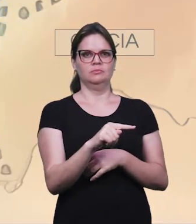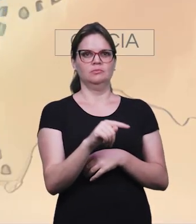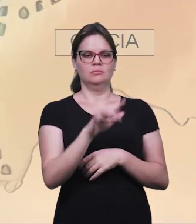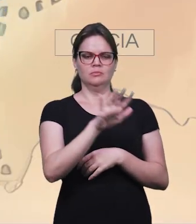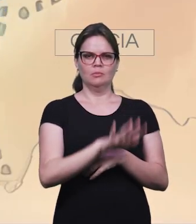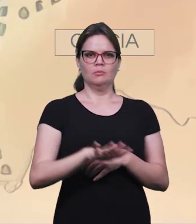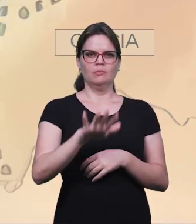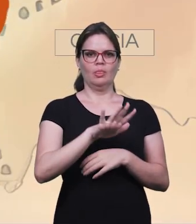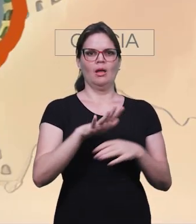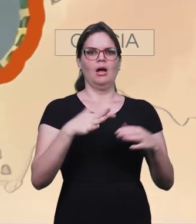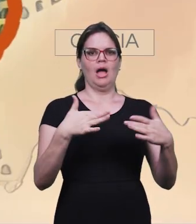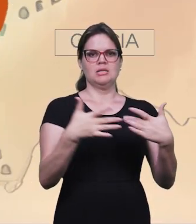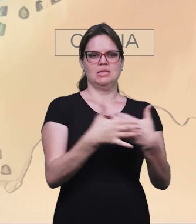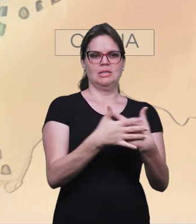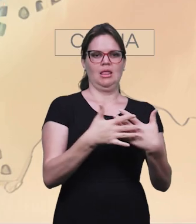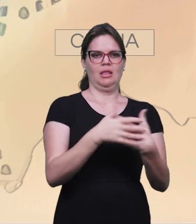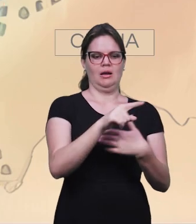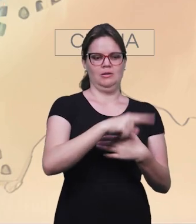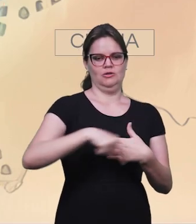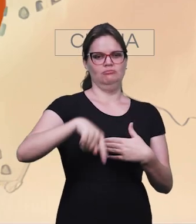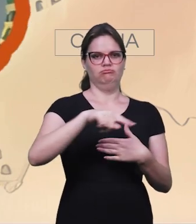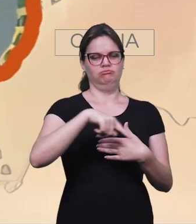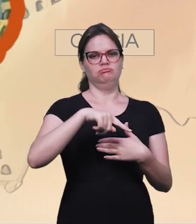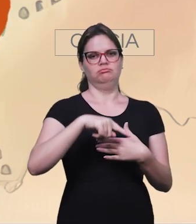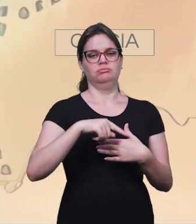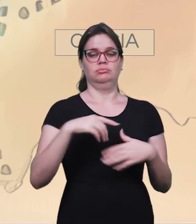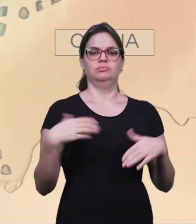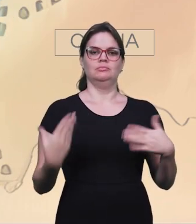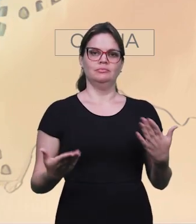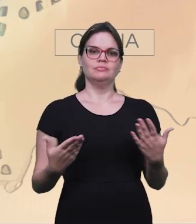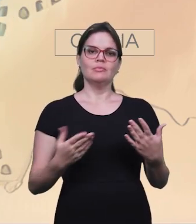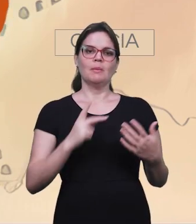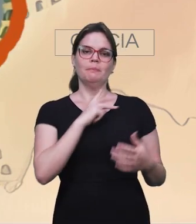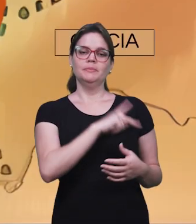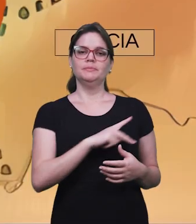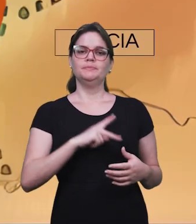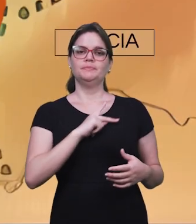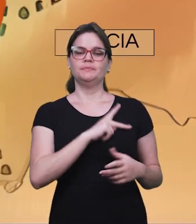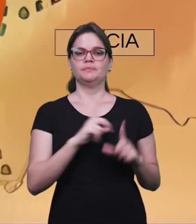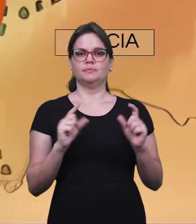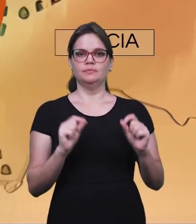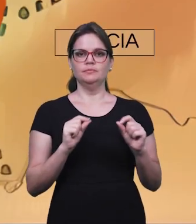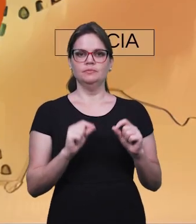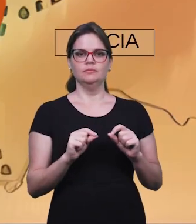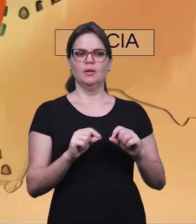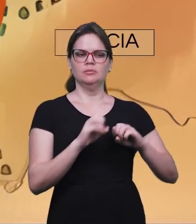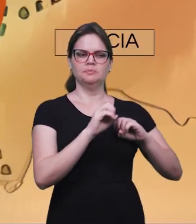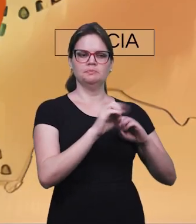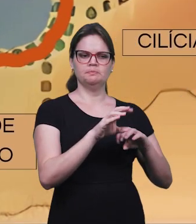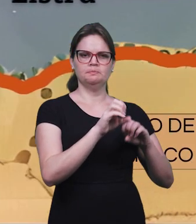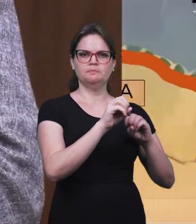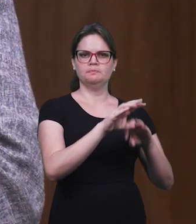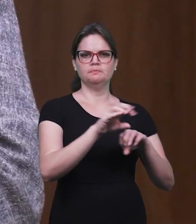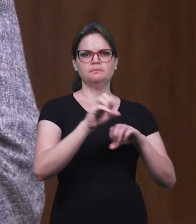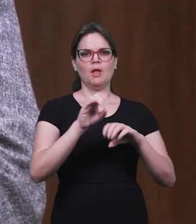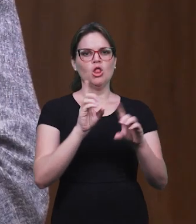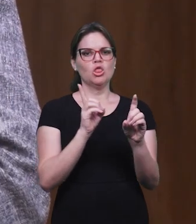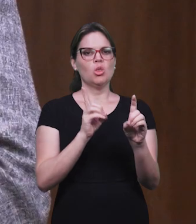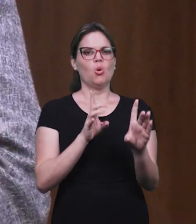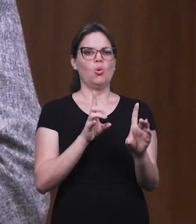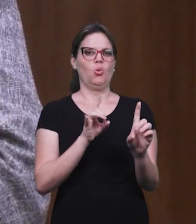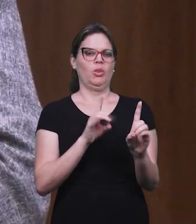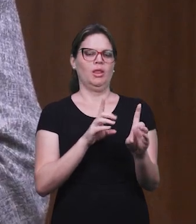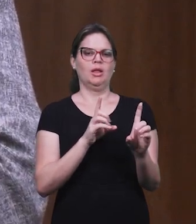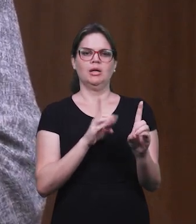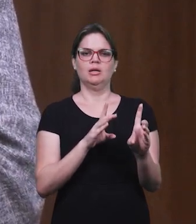igreja que ele mesmo participou do seu levantamento. E Paulo, então, ele vai se